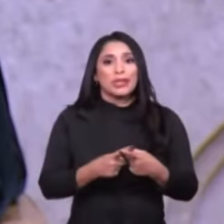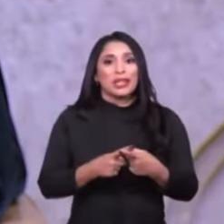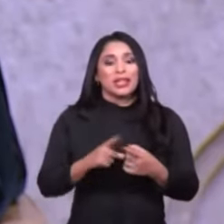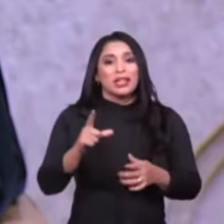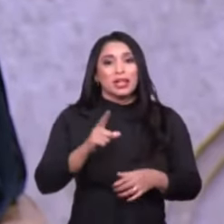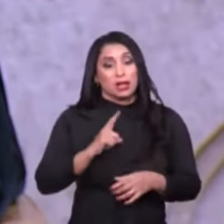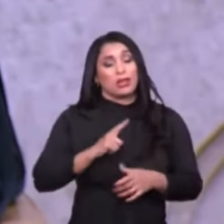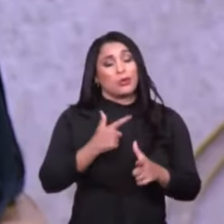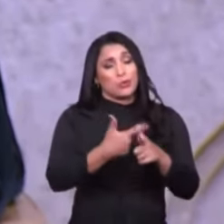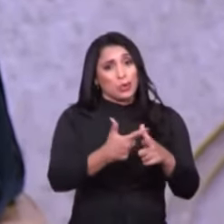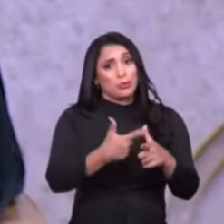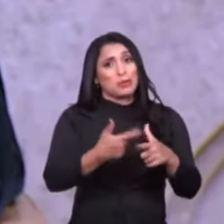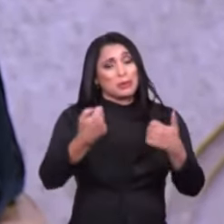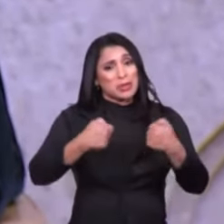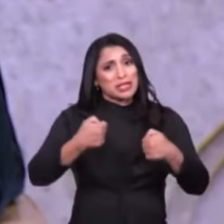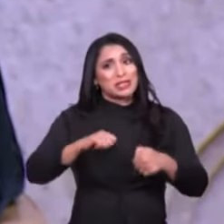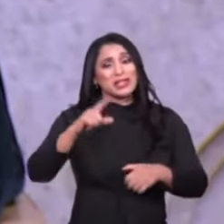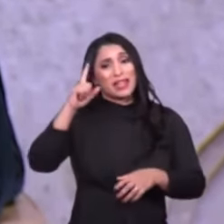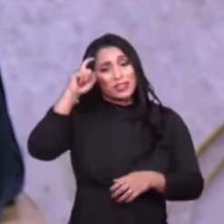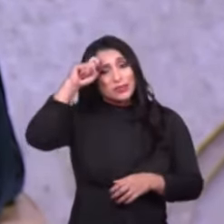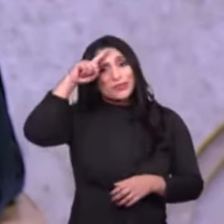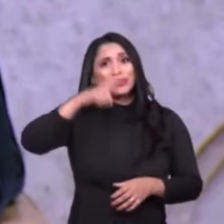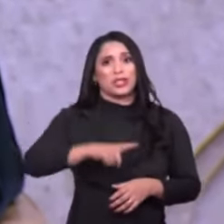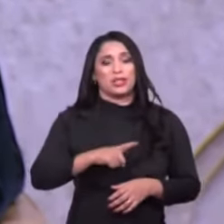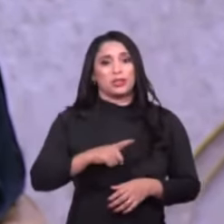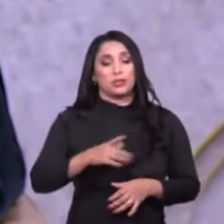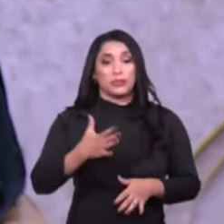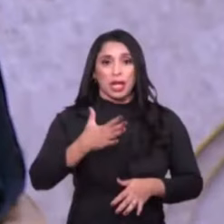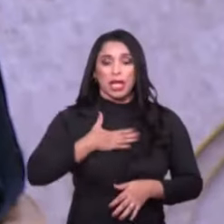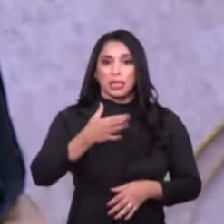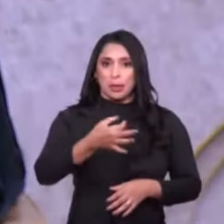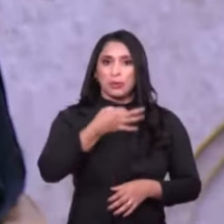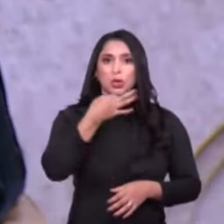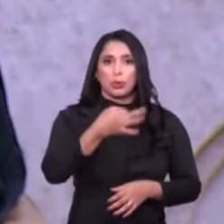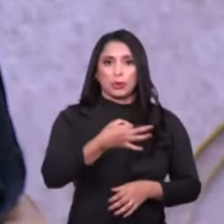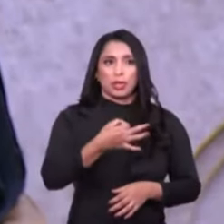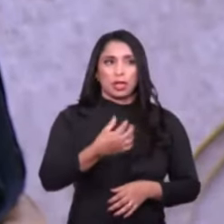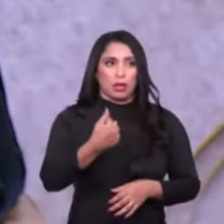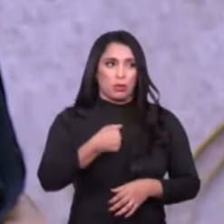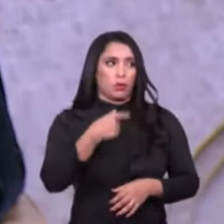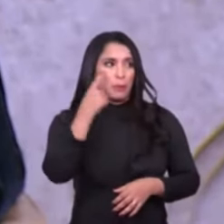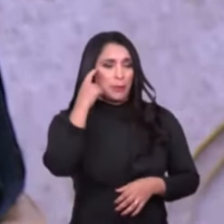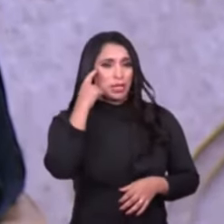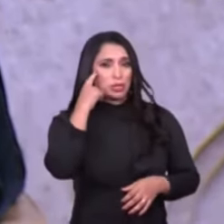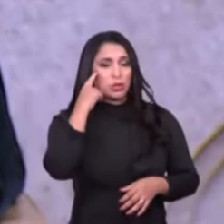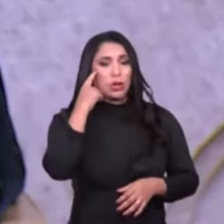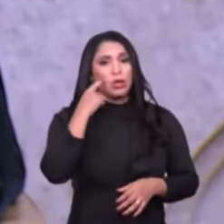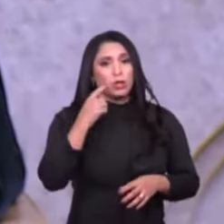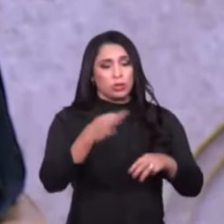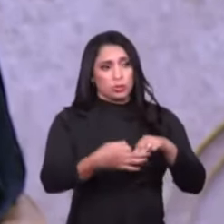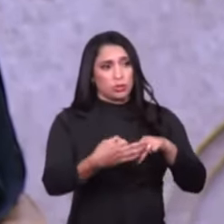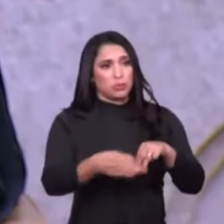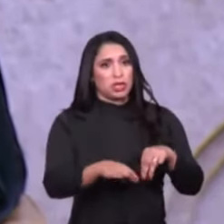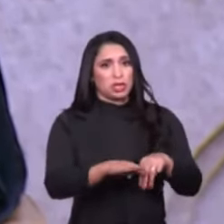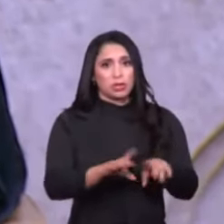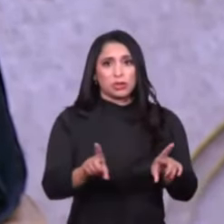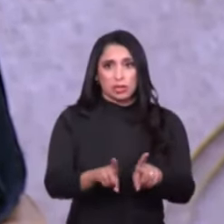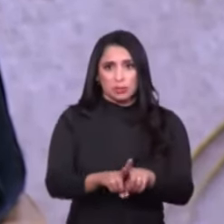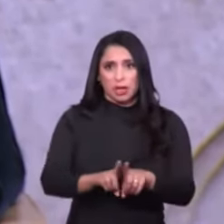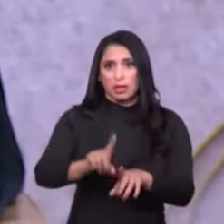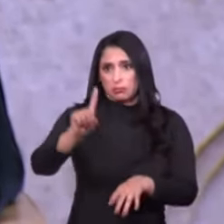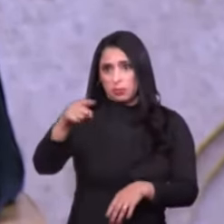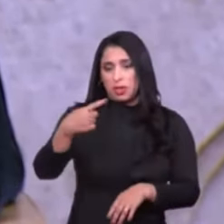o problema. Na minha visão, que penso compartilhada pela maioria do tribunal, mas ouviremos cada